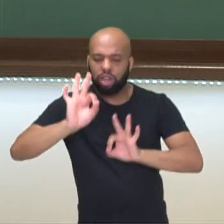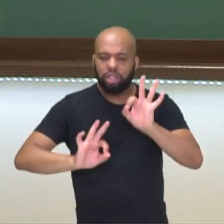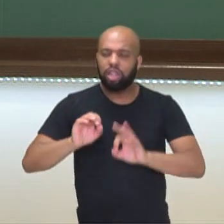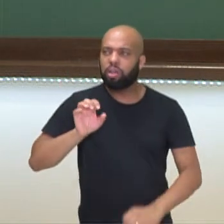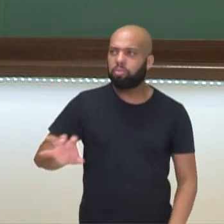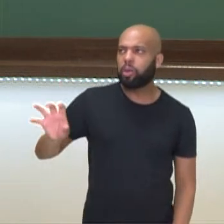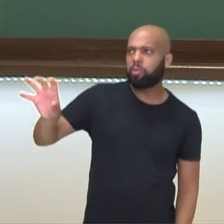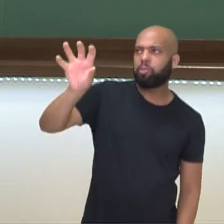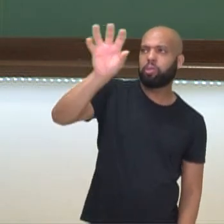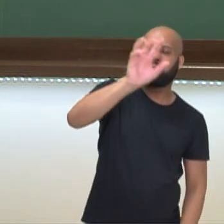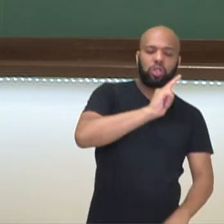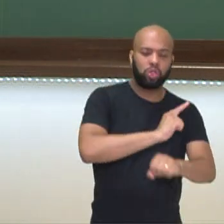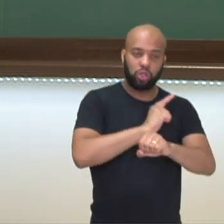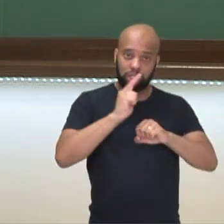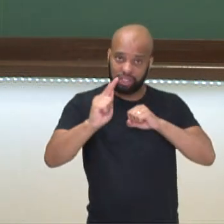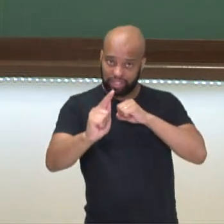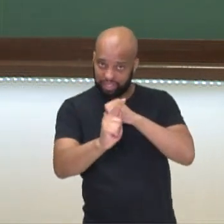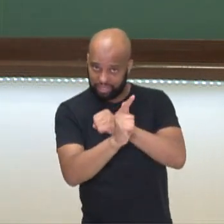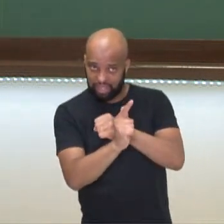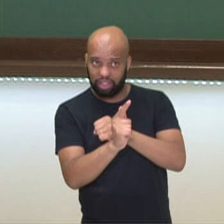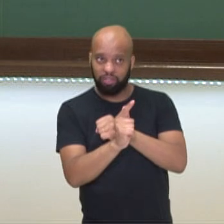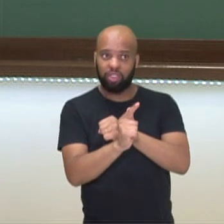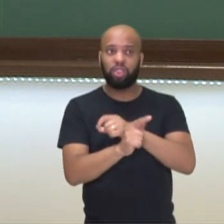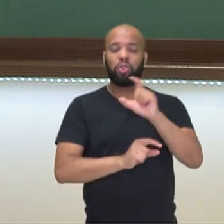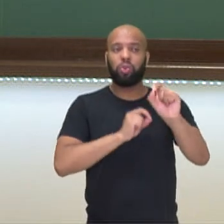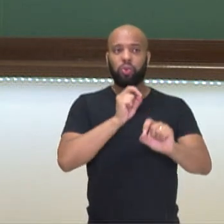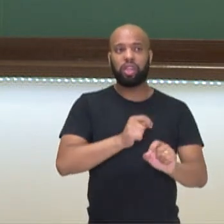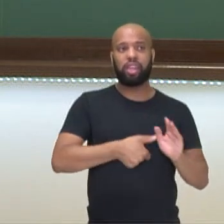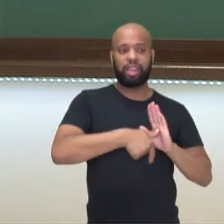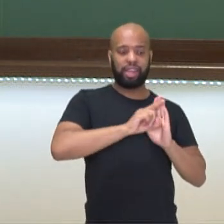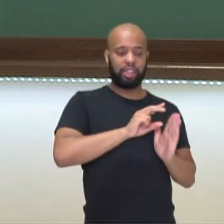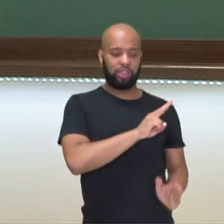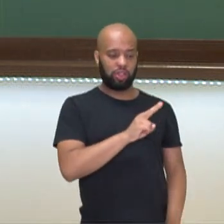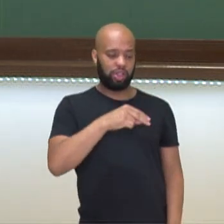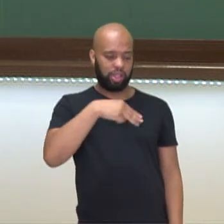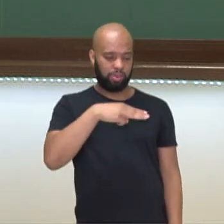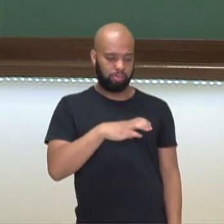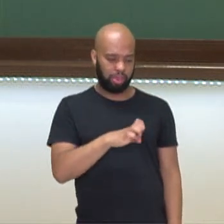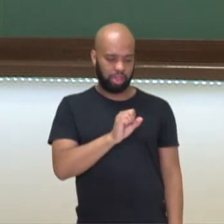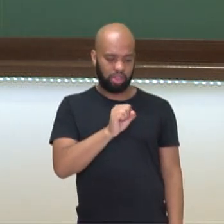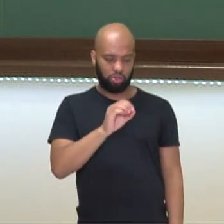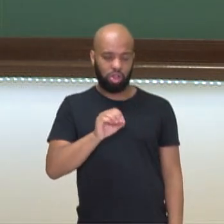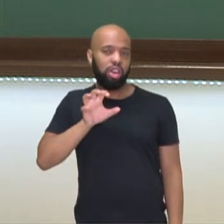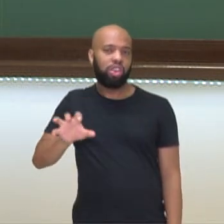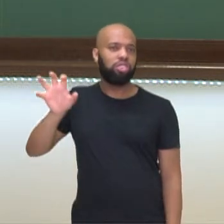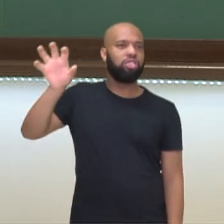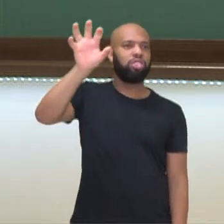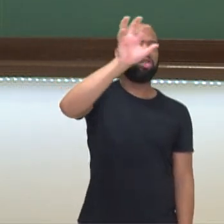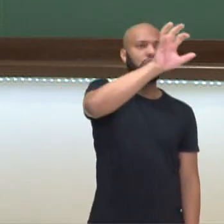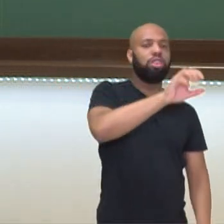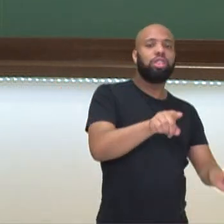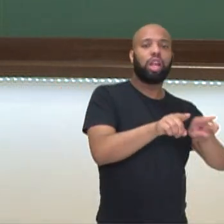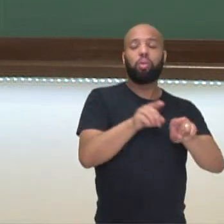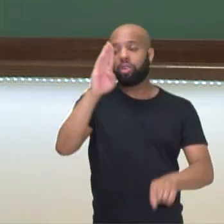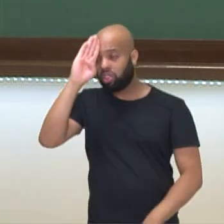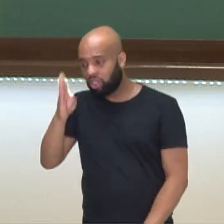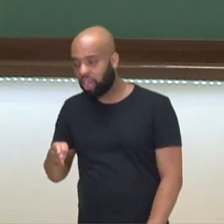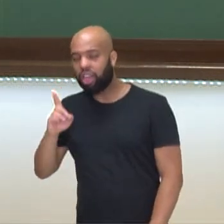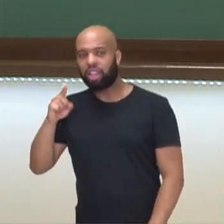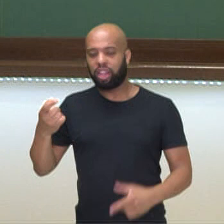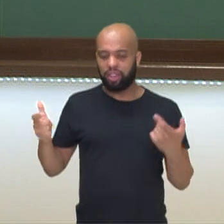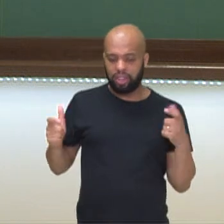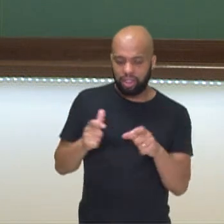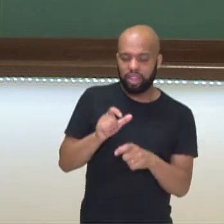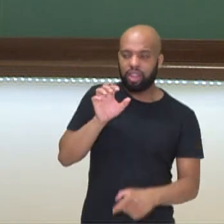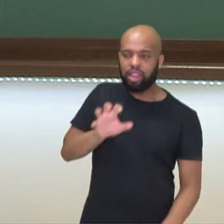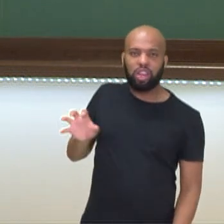regiões geográficas intermediárias, as antigas mesorregiões, e as regiões geográficas imediatas, que dizem respeito às micro-regiões que